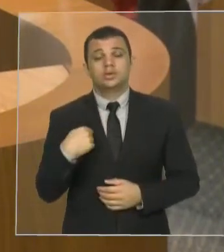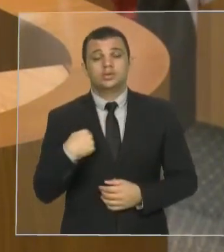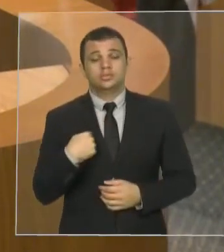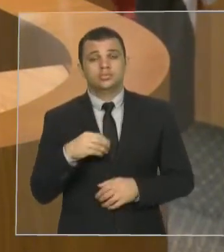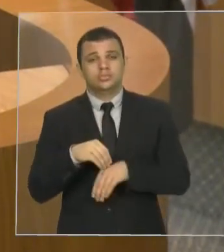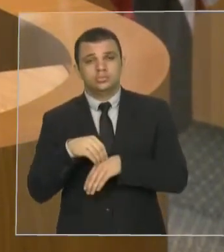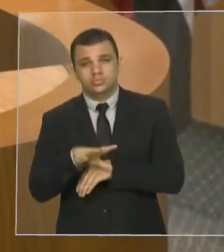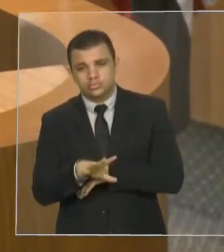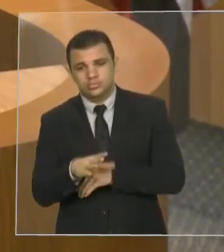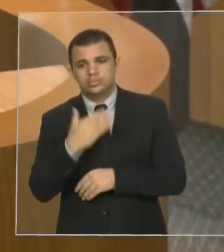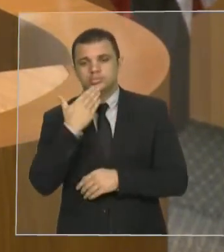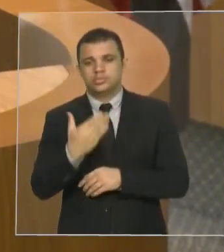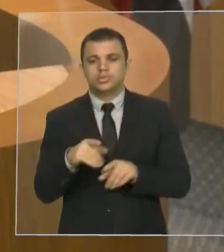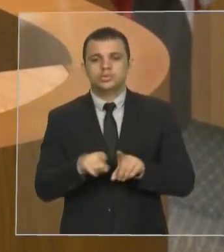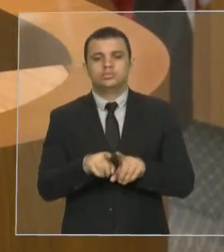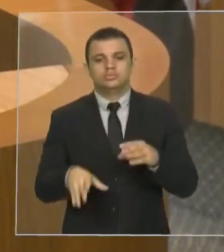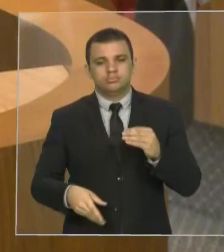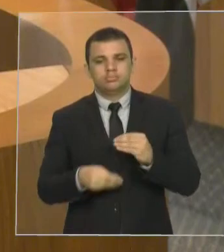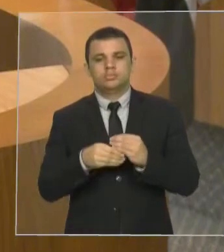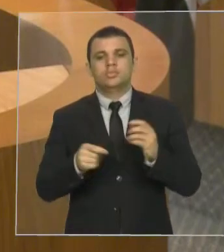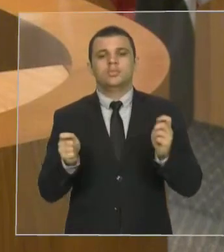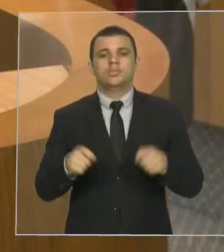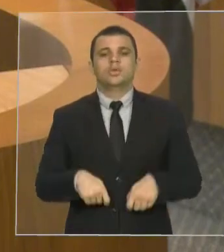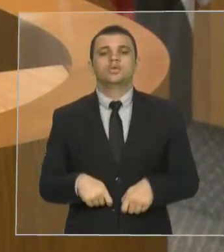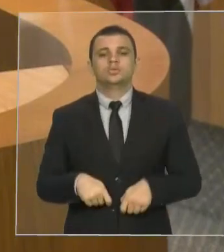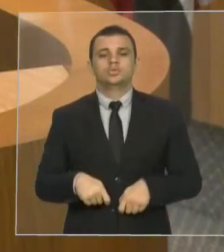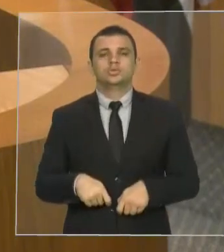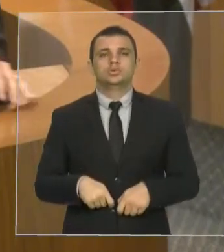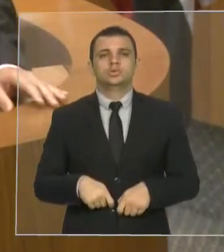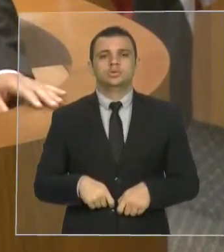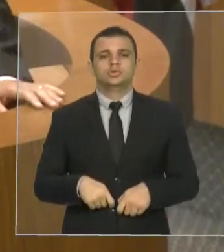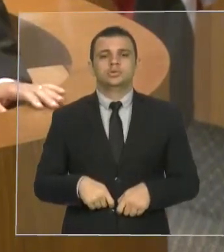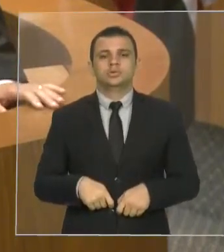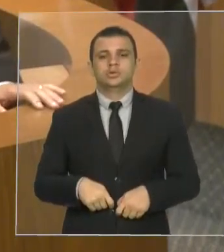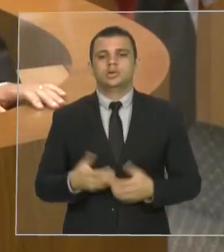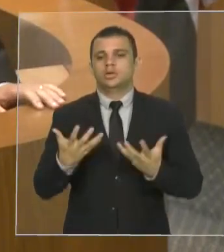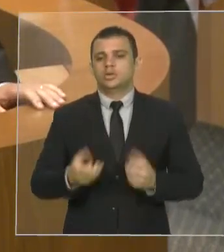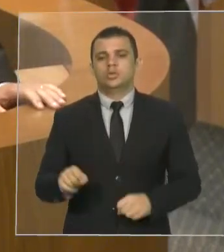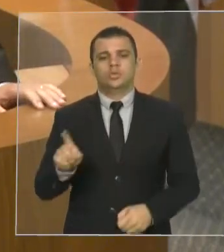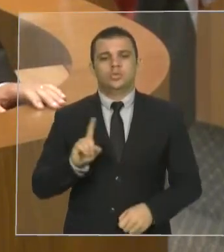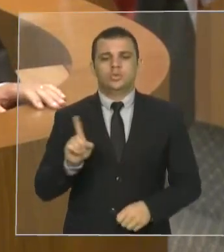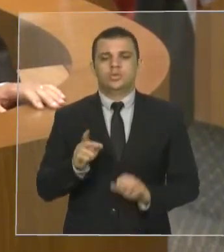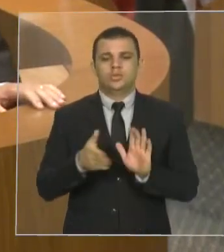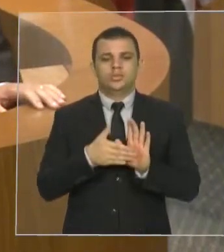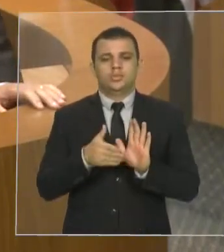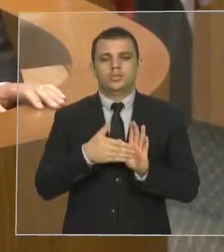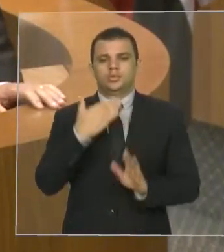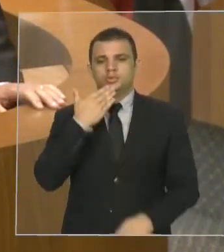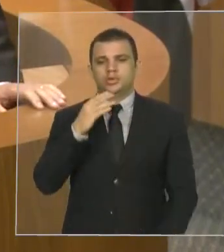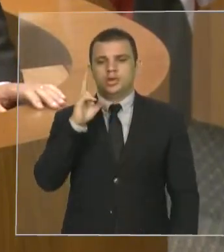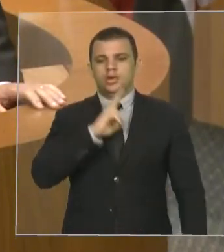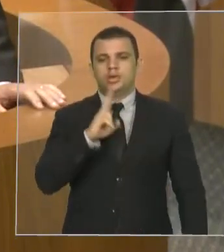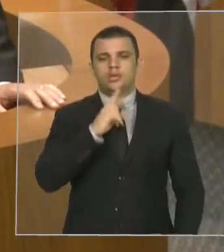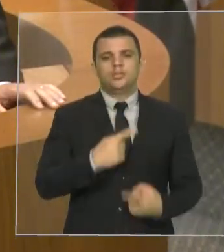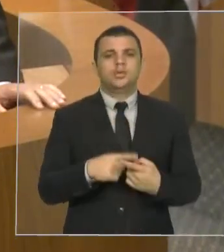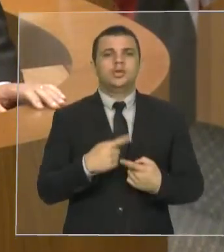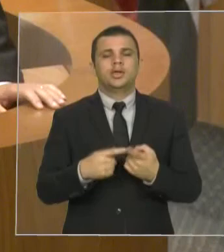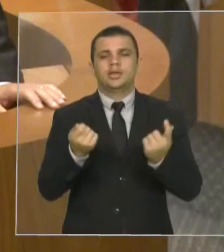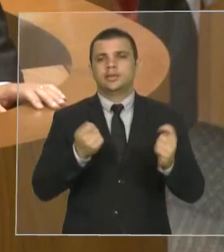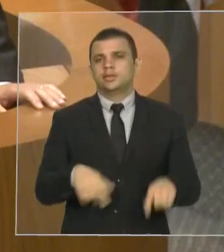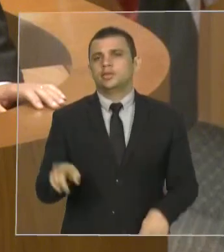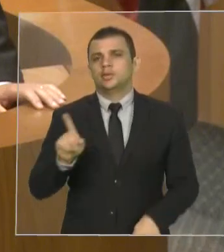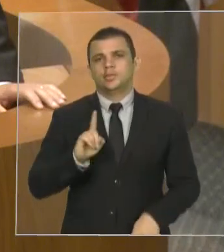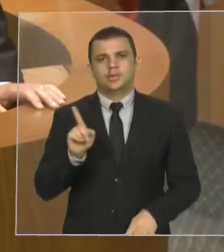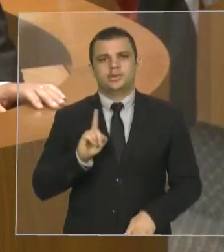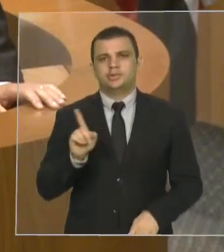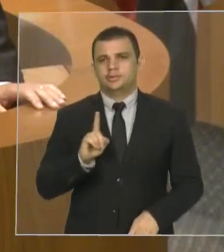pedido e o reforço para que seja rejeitado este requerimento de urgência, tendo em vista que não há nenhuma necessidade de tratar